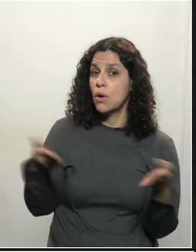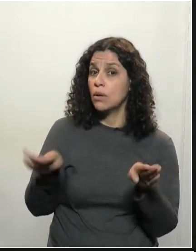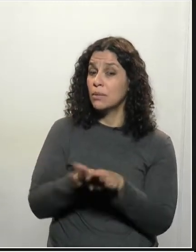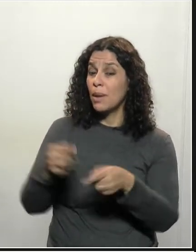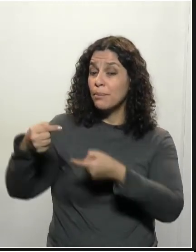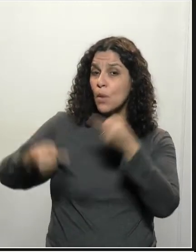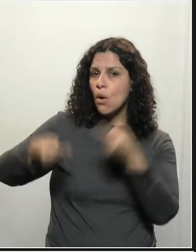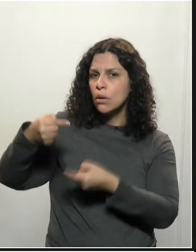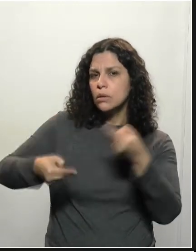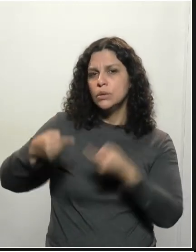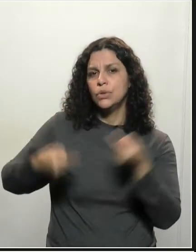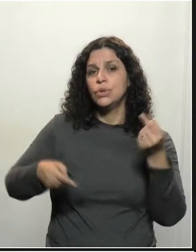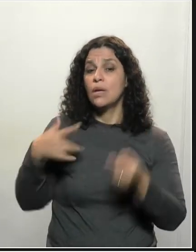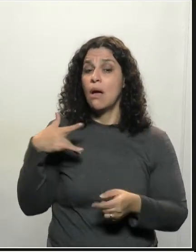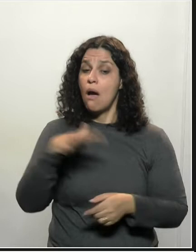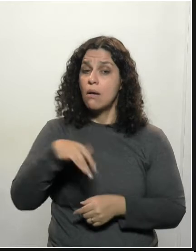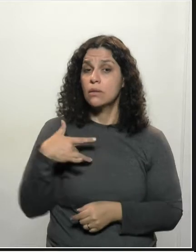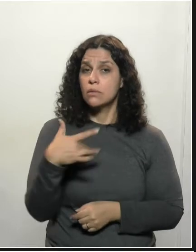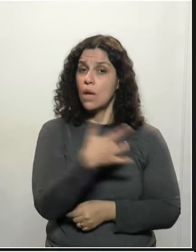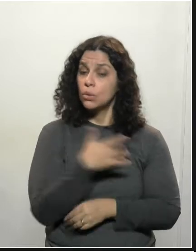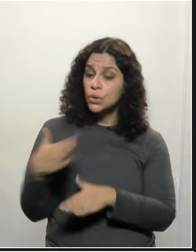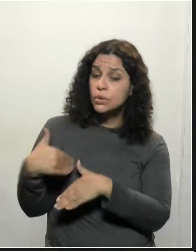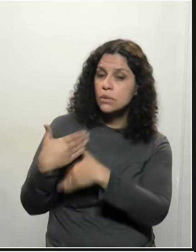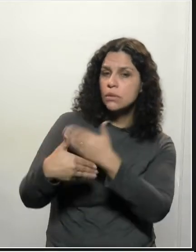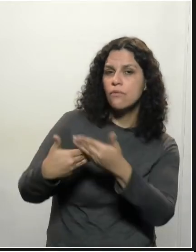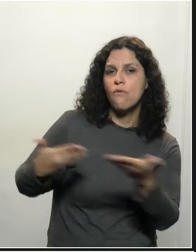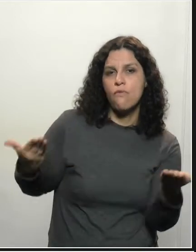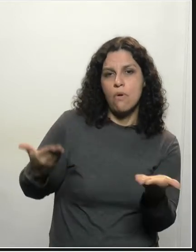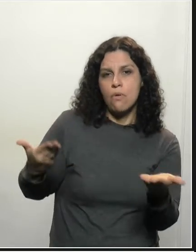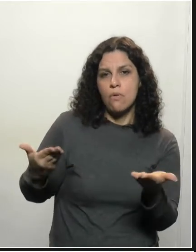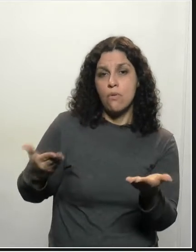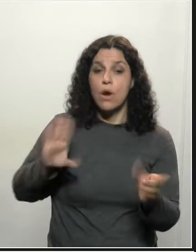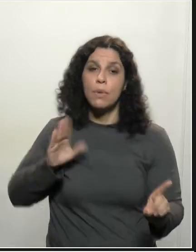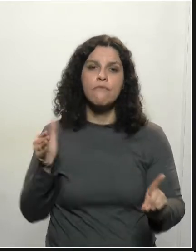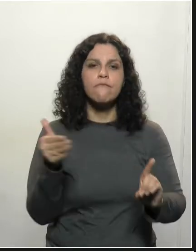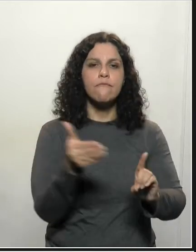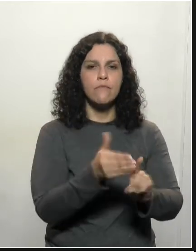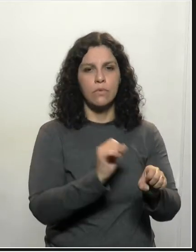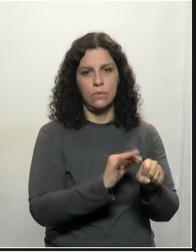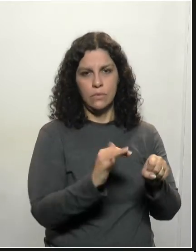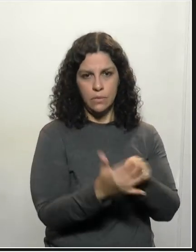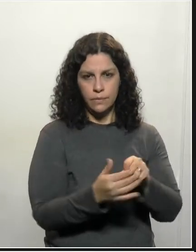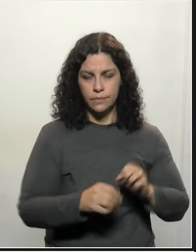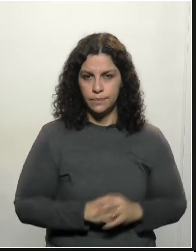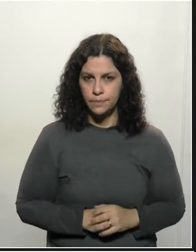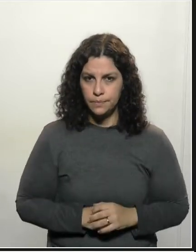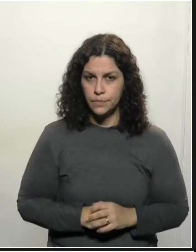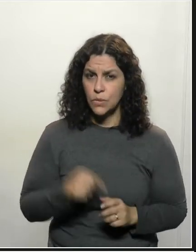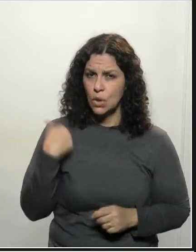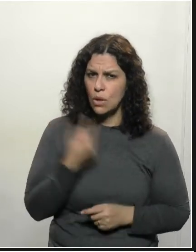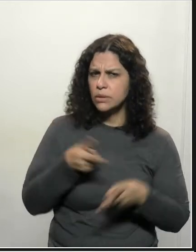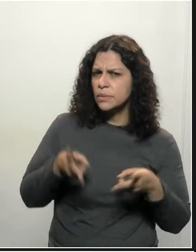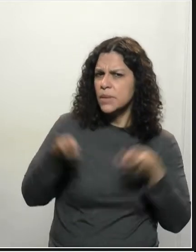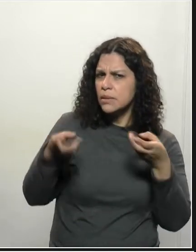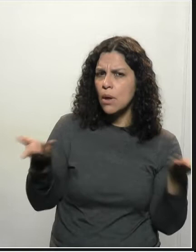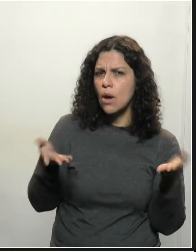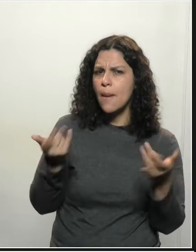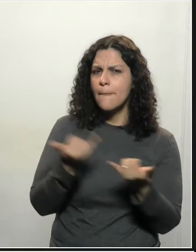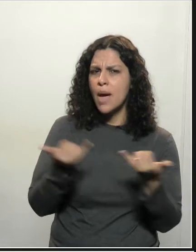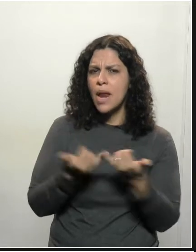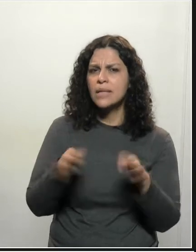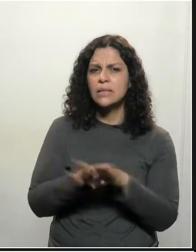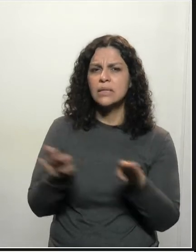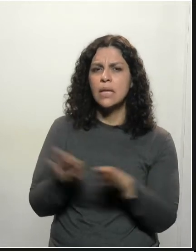política de saúde que vem desenvolvendo para esse enfrentamento. A gente percebe que querem